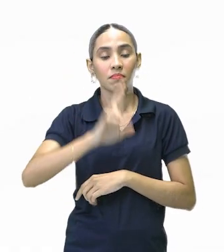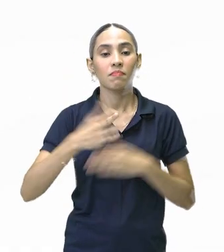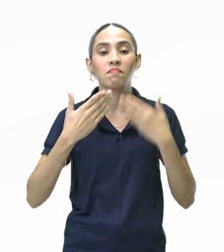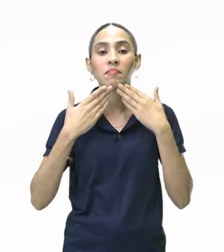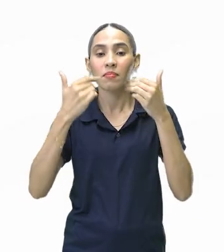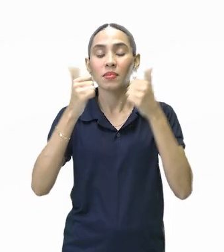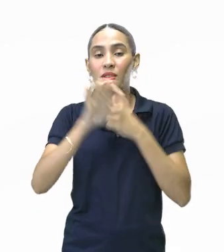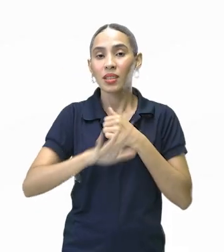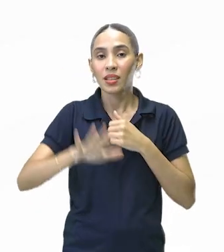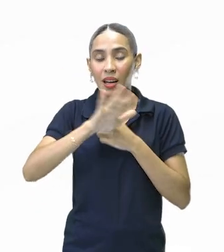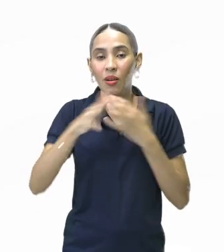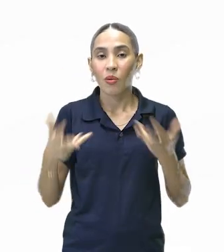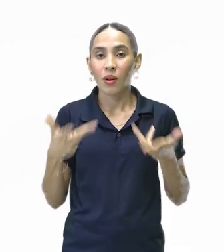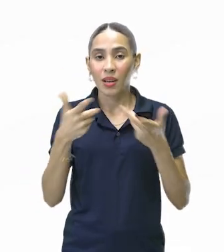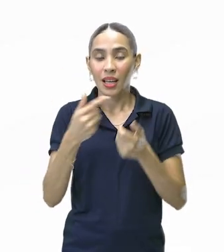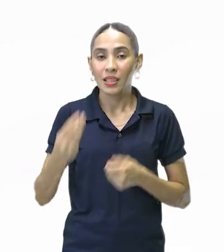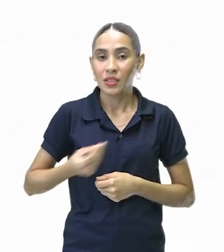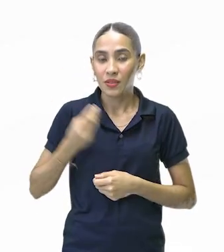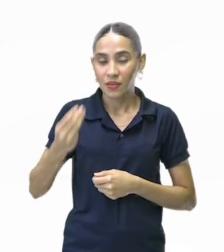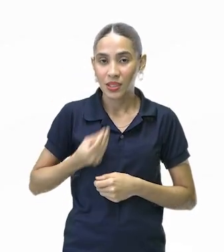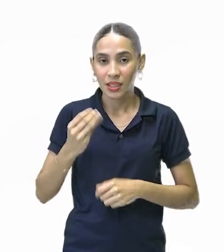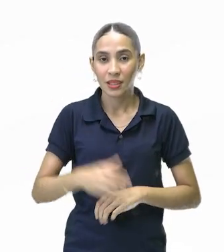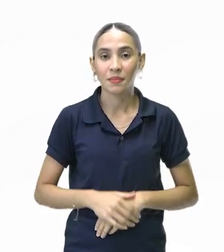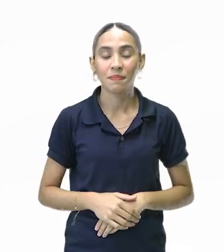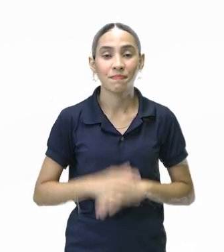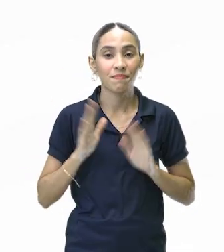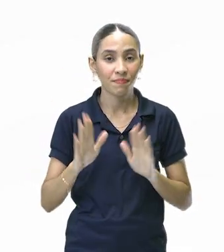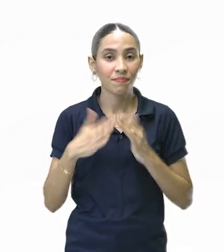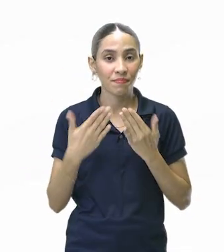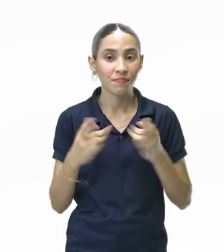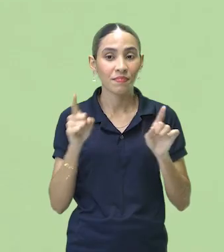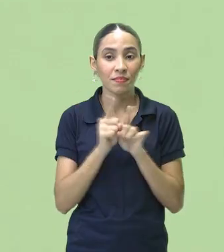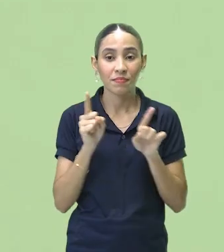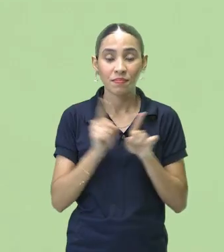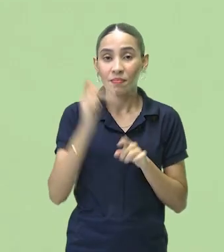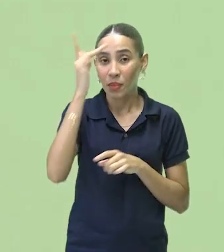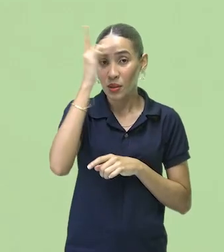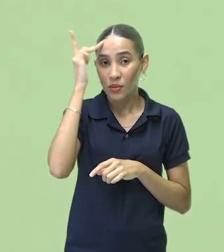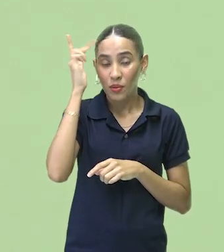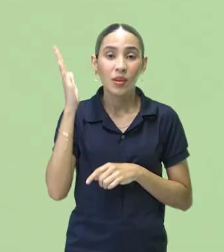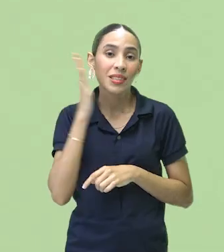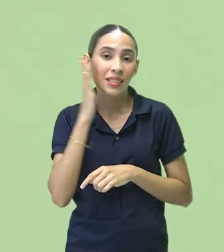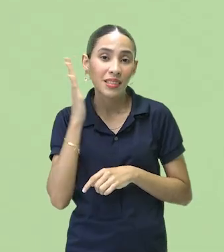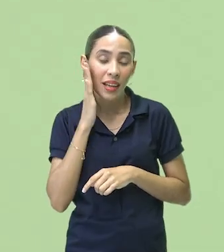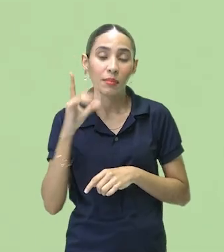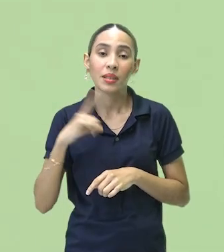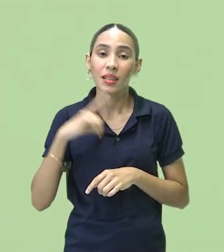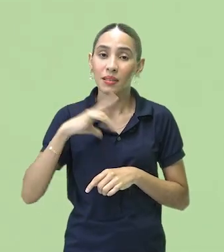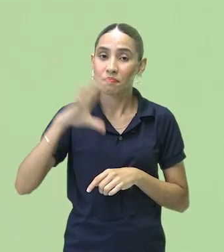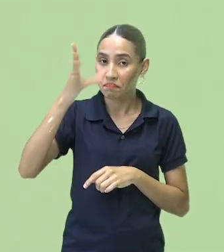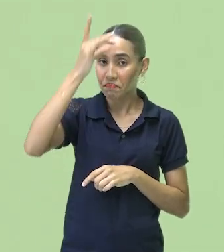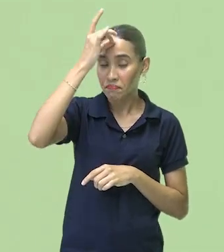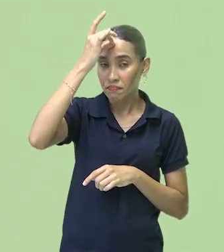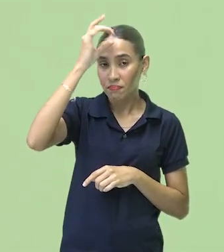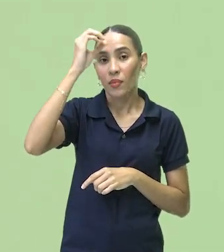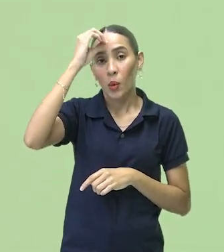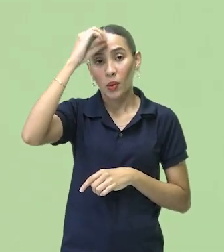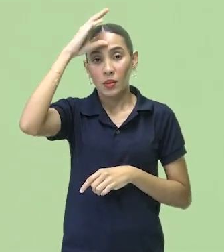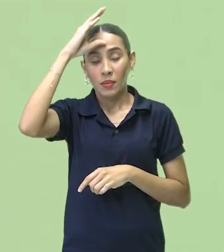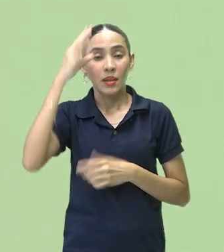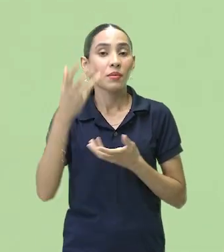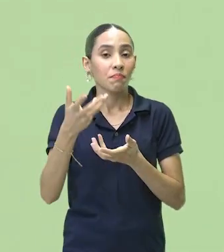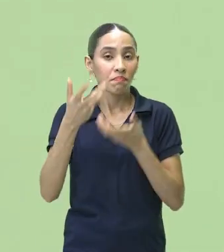uma melhoria geral na qualidade de vida. Então, também pessoas que sabem, que dominam alguns assuntos, que buscam